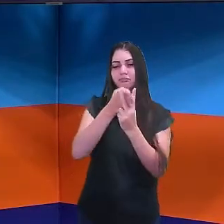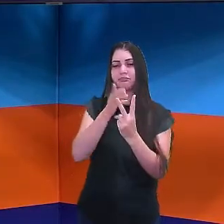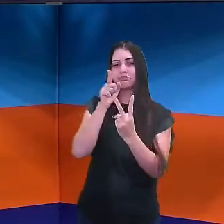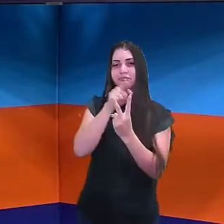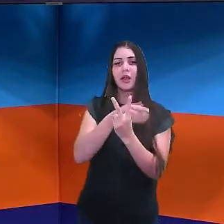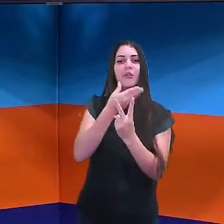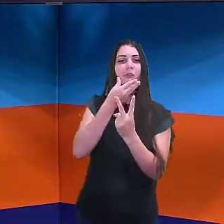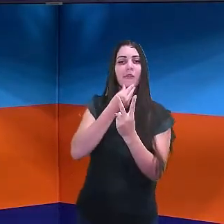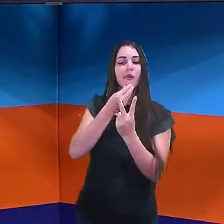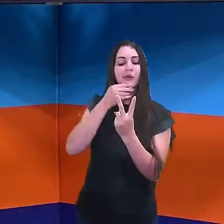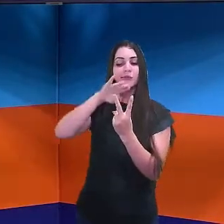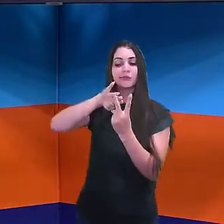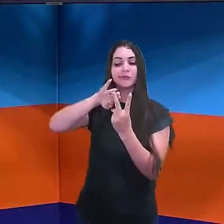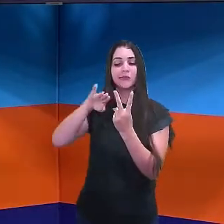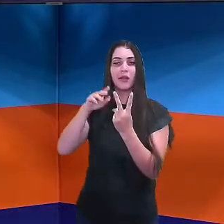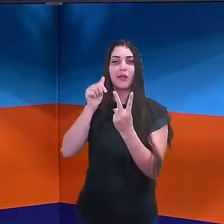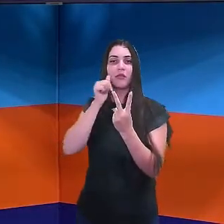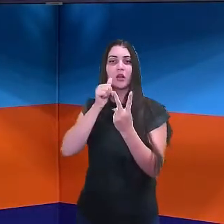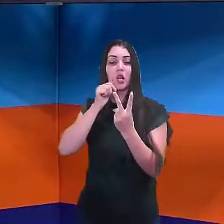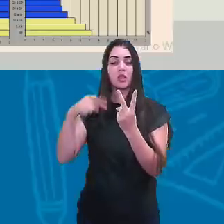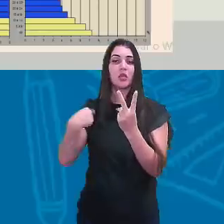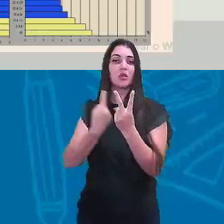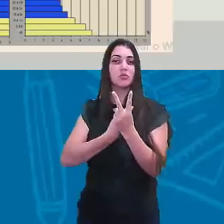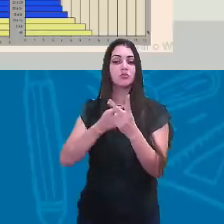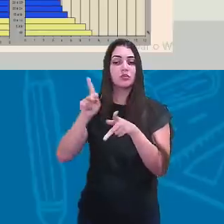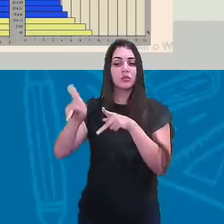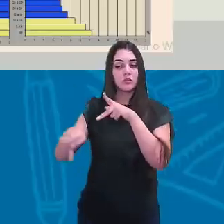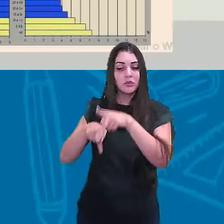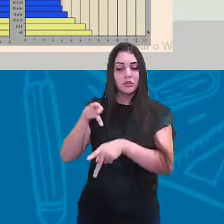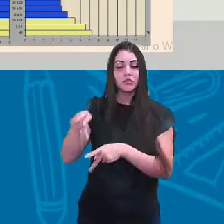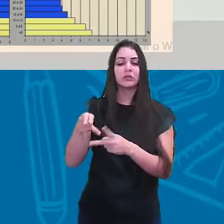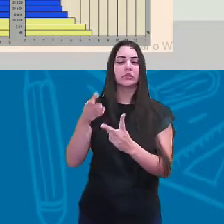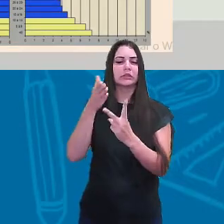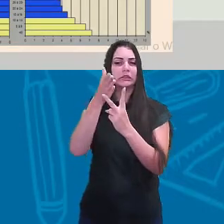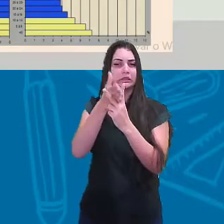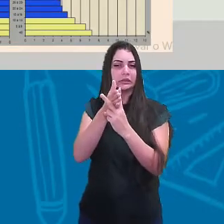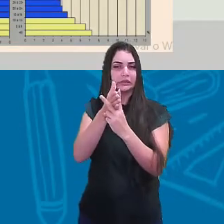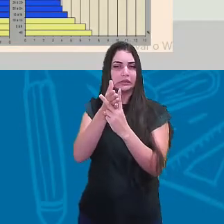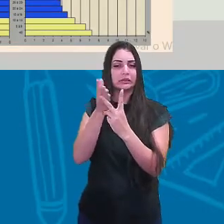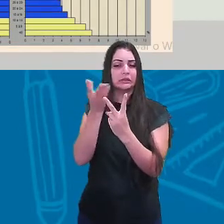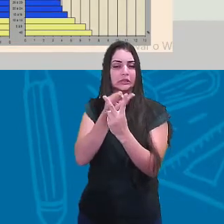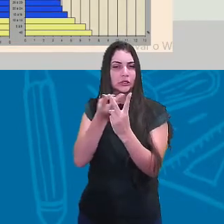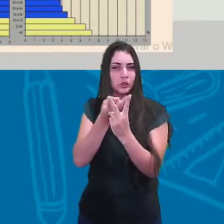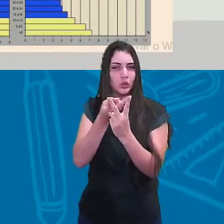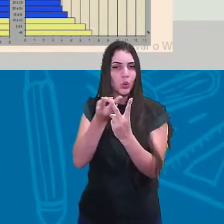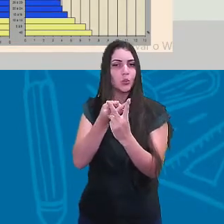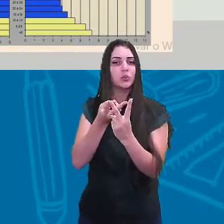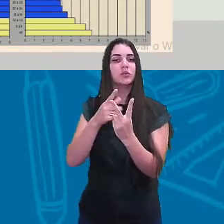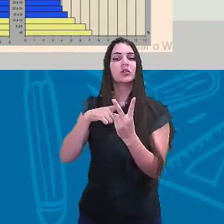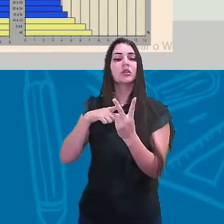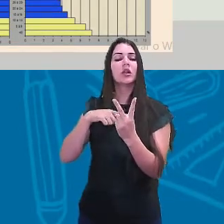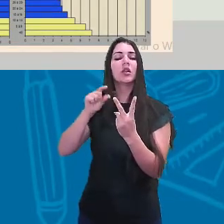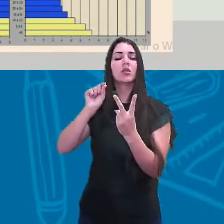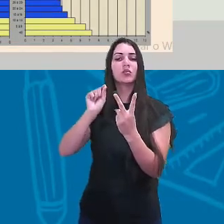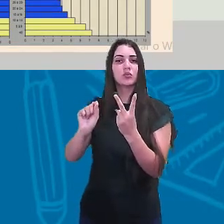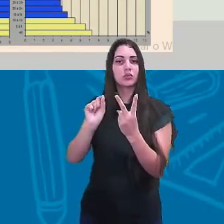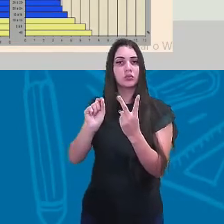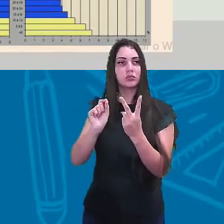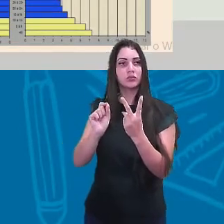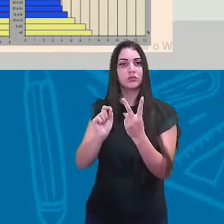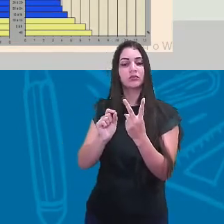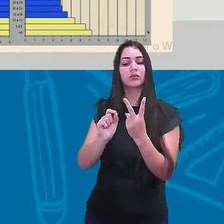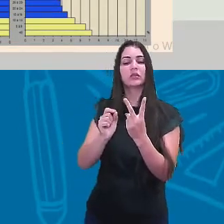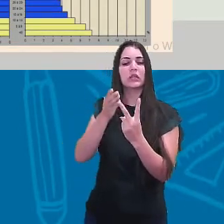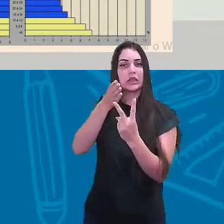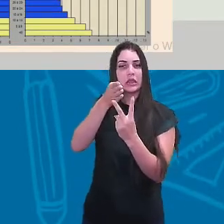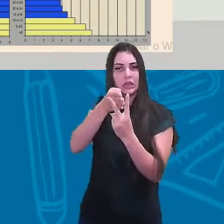parte feminina da nossa população, tá? Além de ser dividida nesses dois fatores, a gente também divide ela em